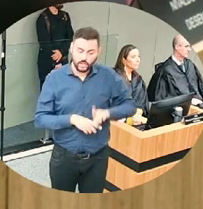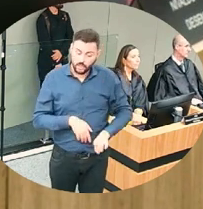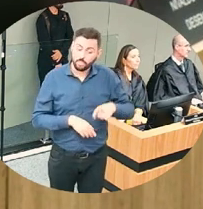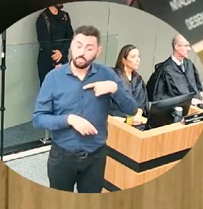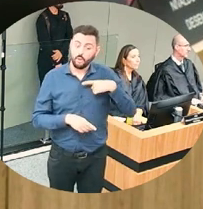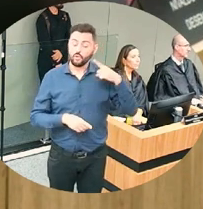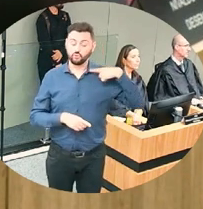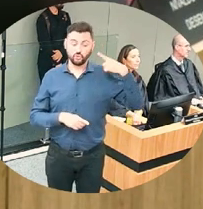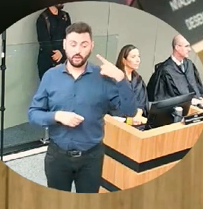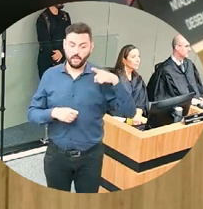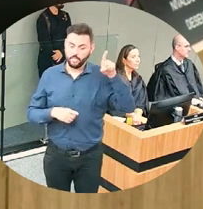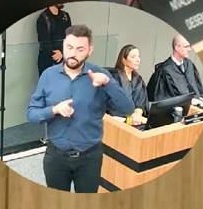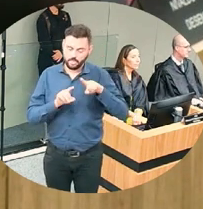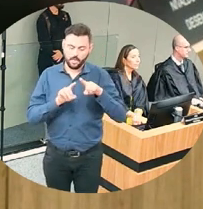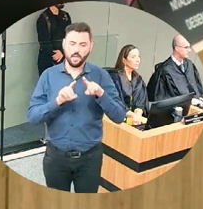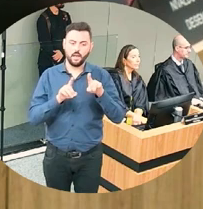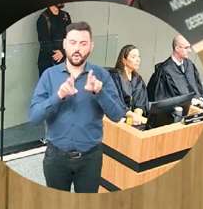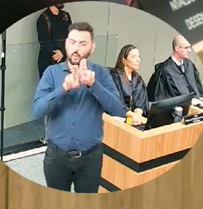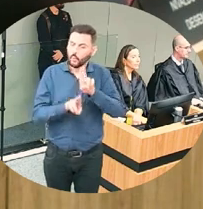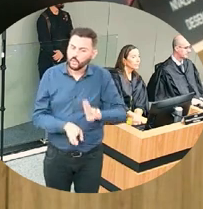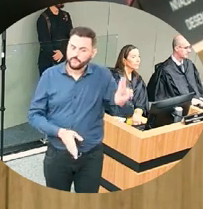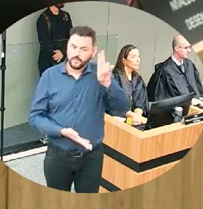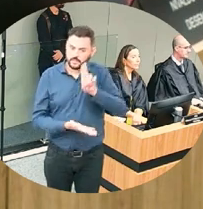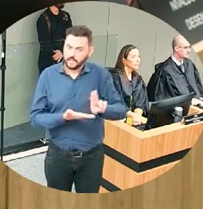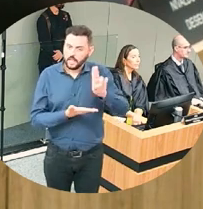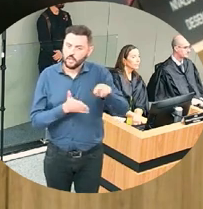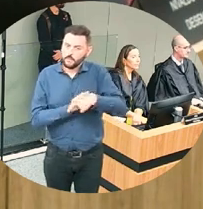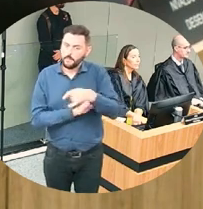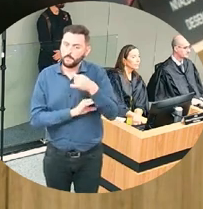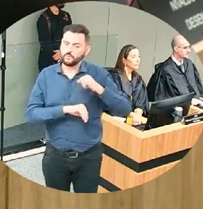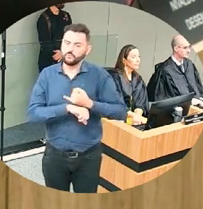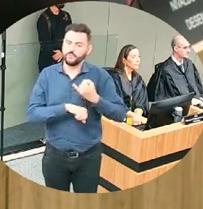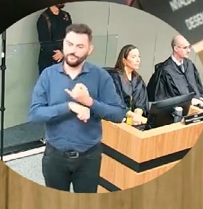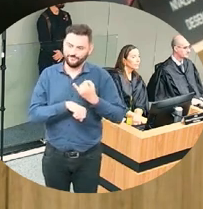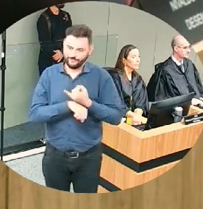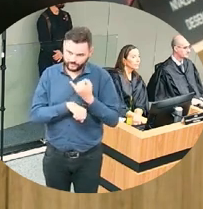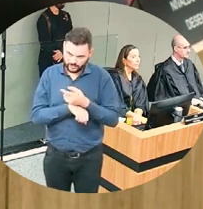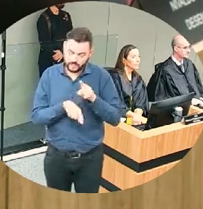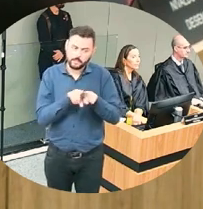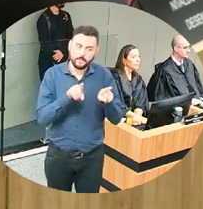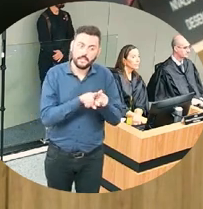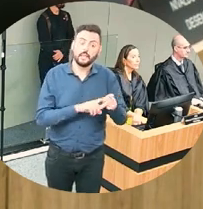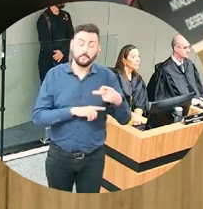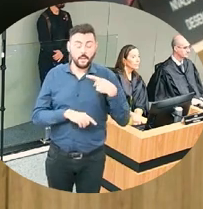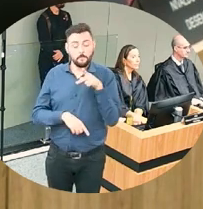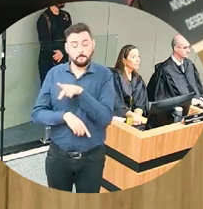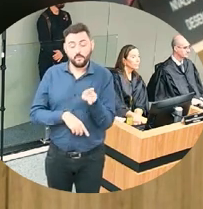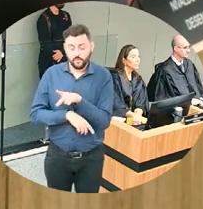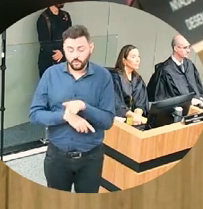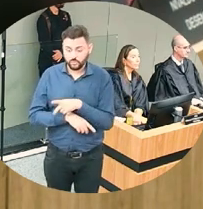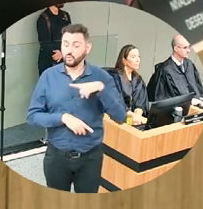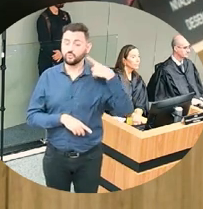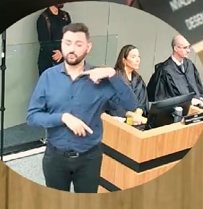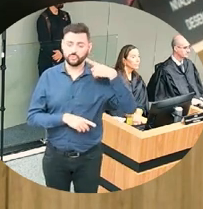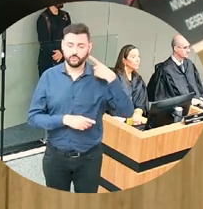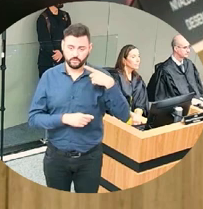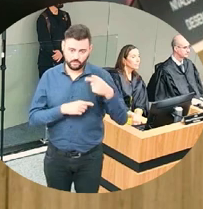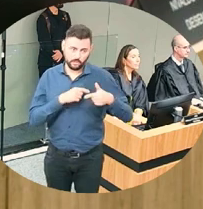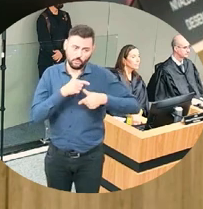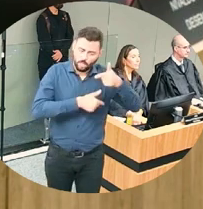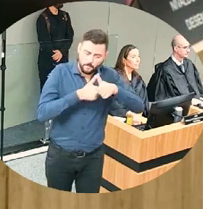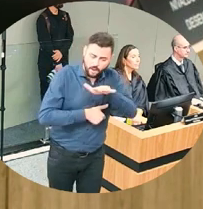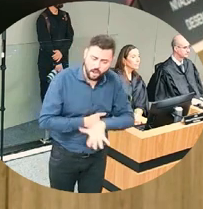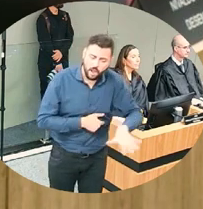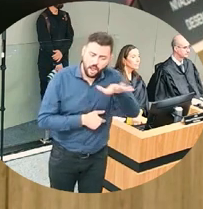Joinville Ace e Universidade da região de Joinville e professor de direito processual do do